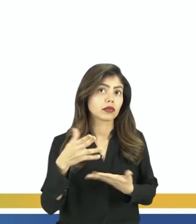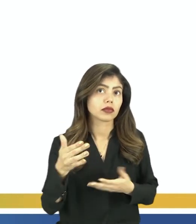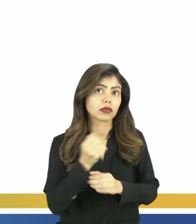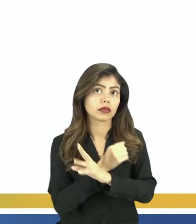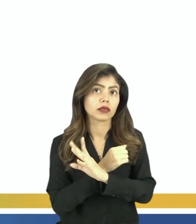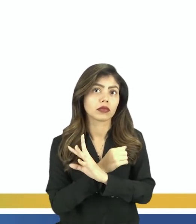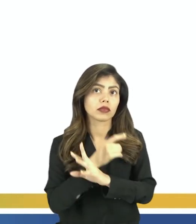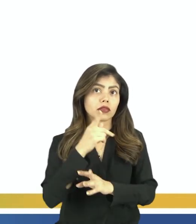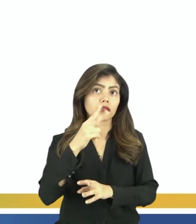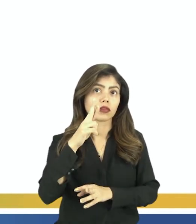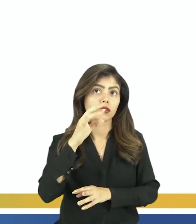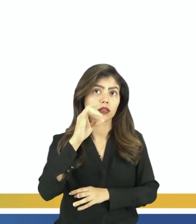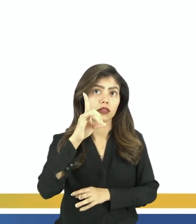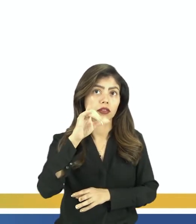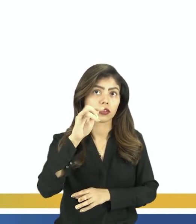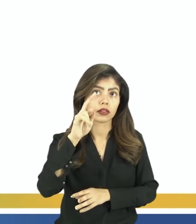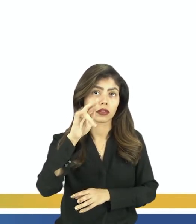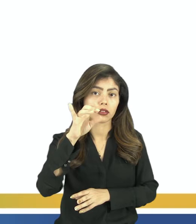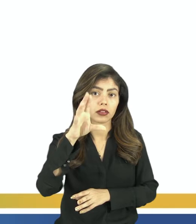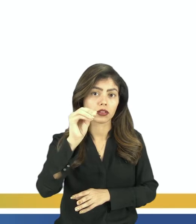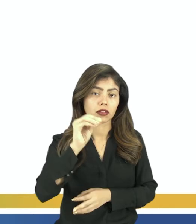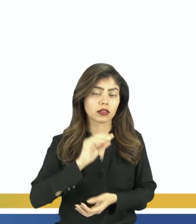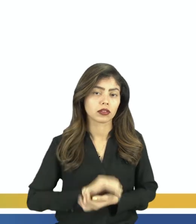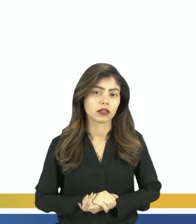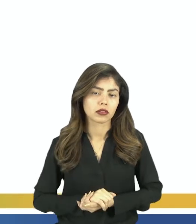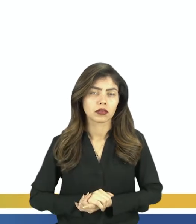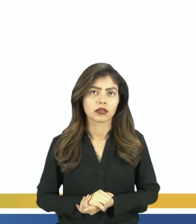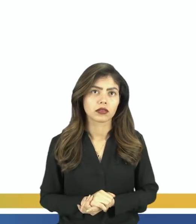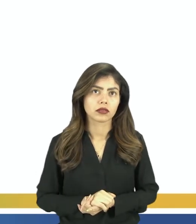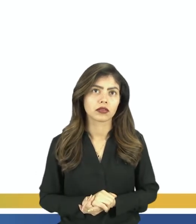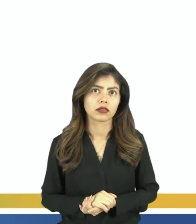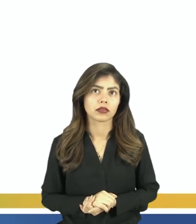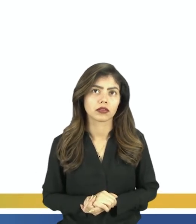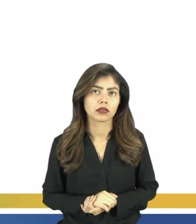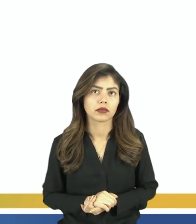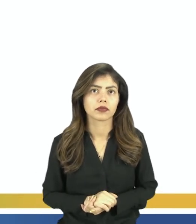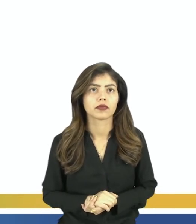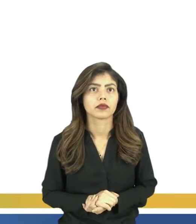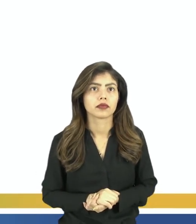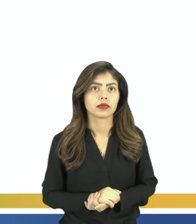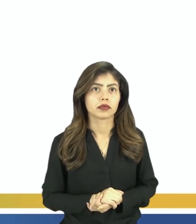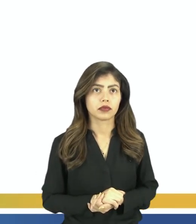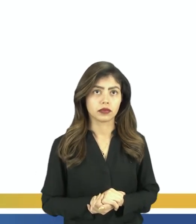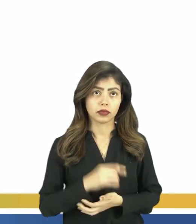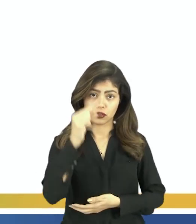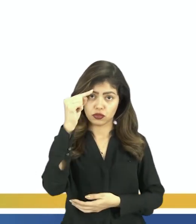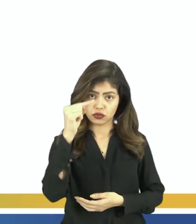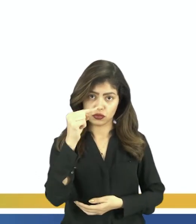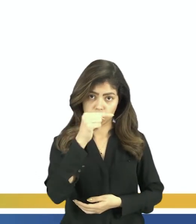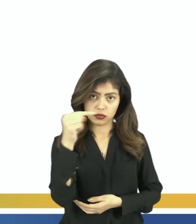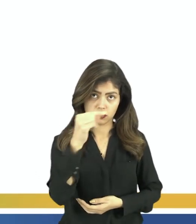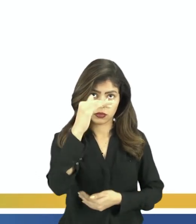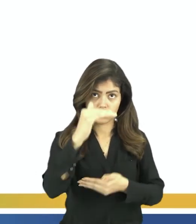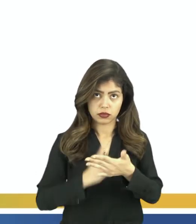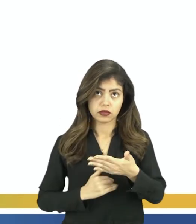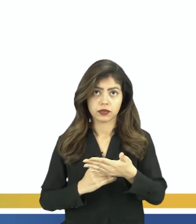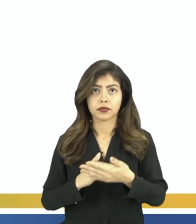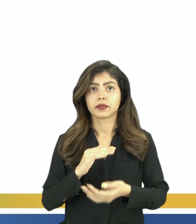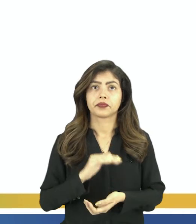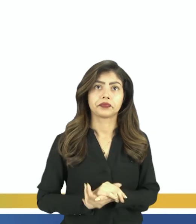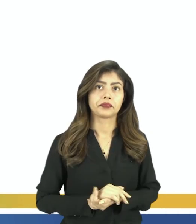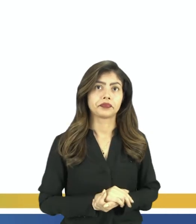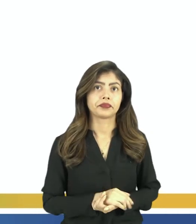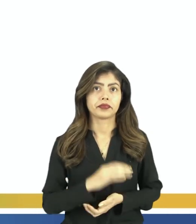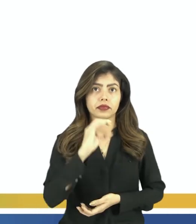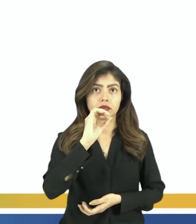nomenclatura? Ácido per, como está aqui na fórmula, clórico. E se a gente diminuir um oxigênio, como